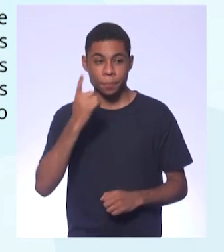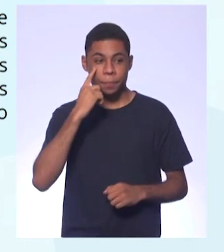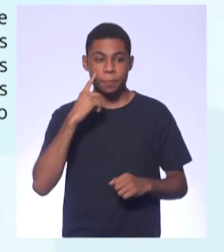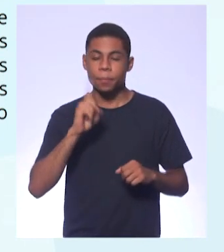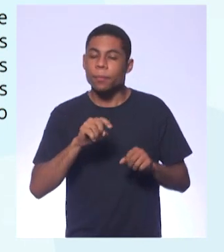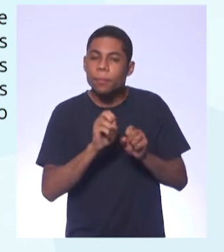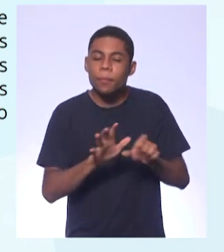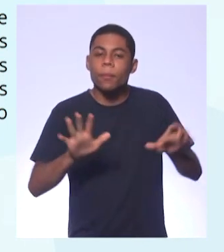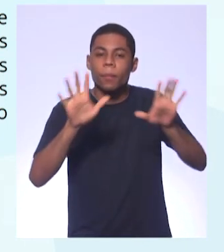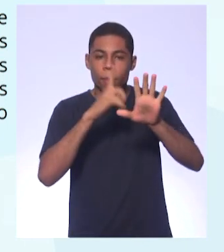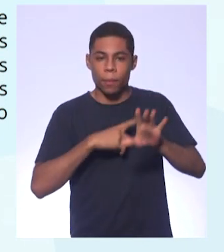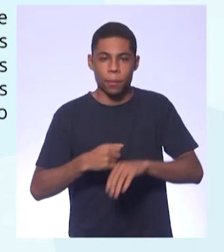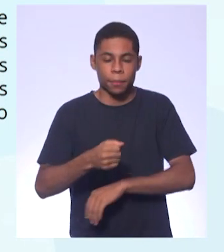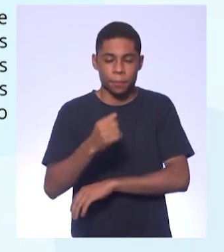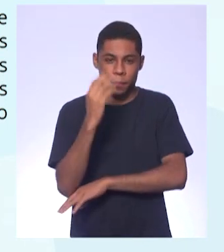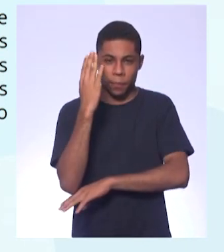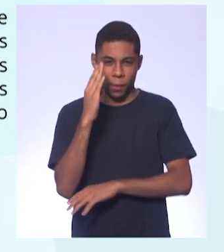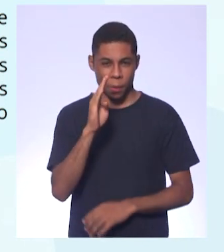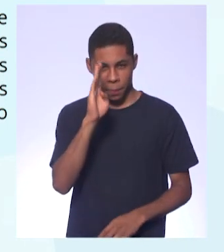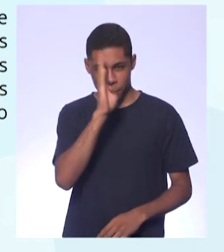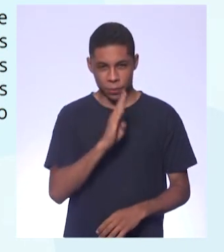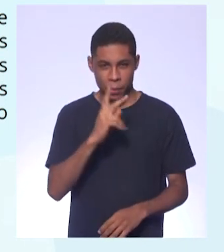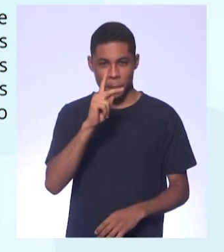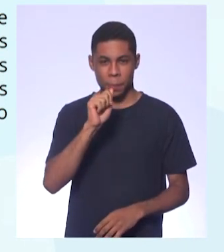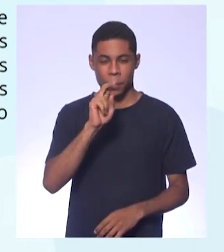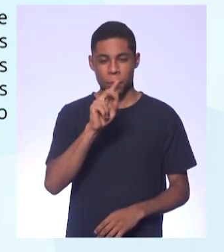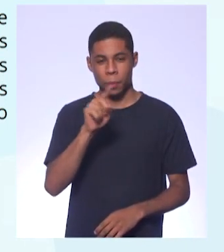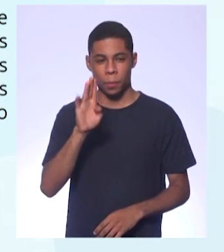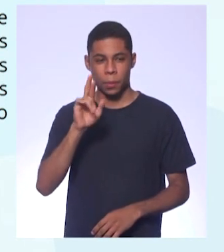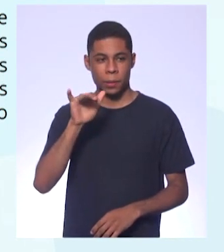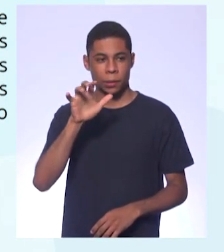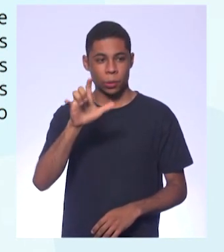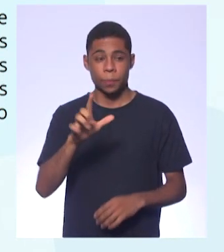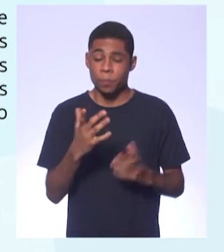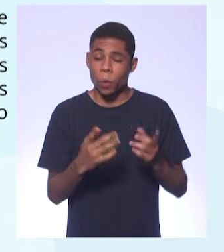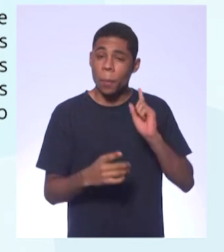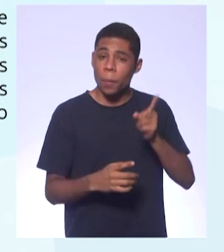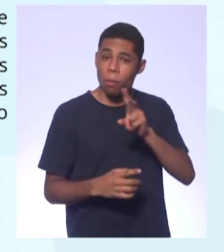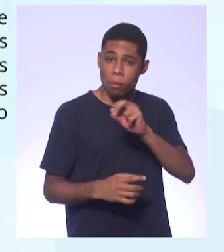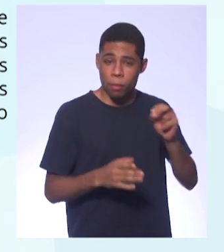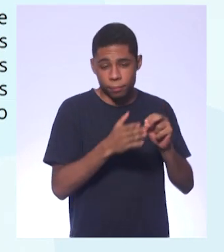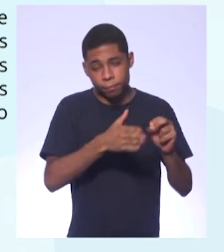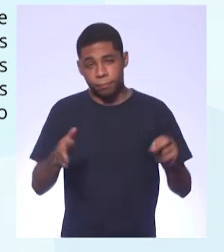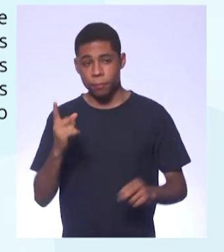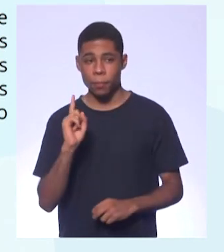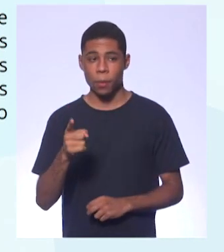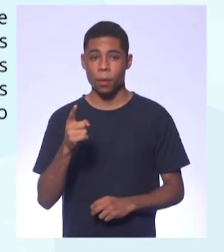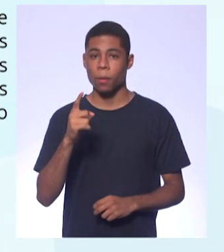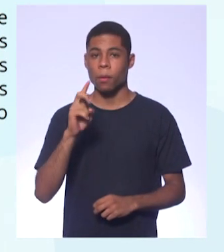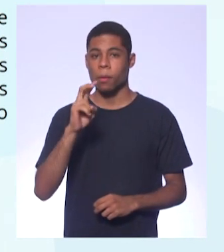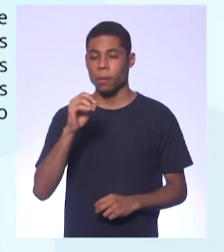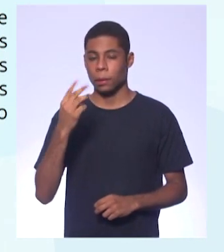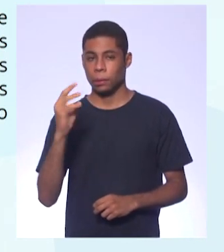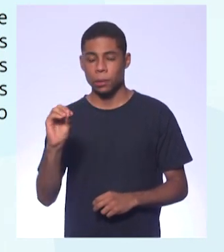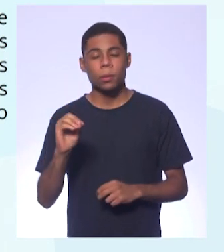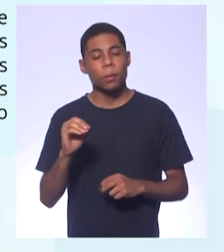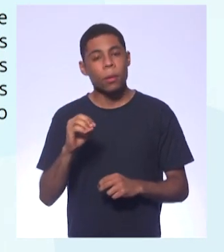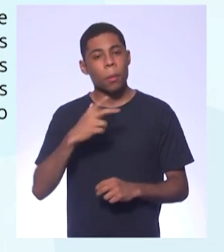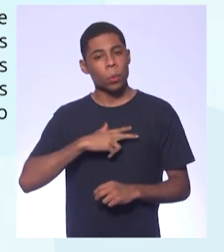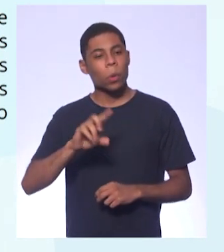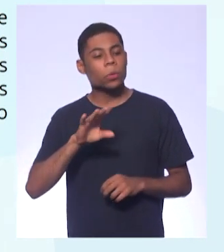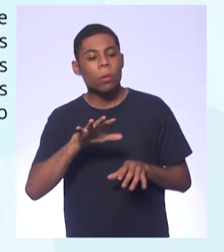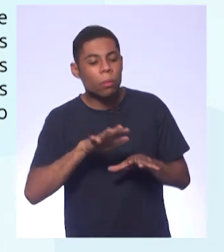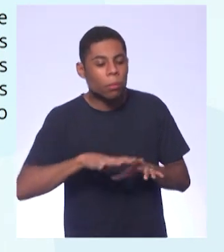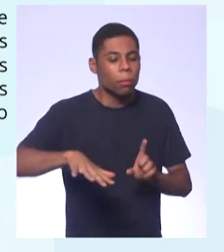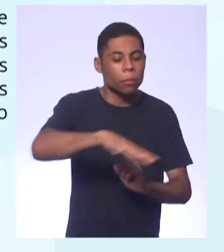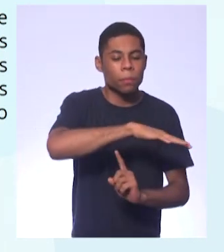né, que de 1500 a 1530, né, Portugal só ficou explorando o pau-brasil, não povoou. E, logicamente,